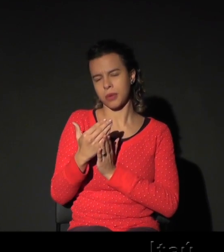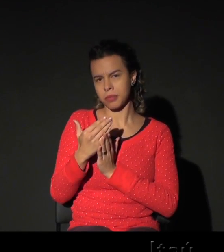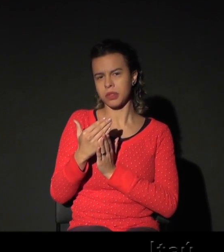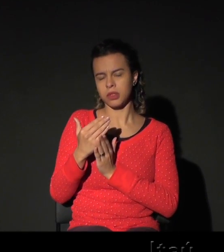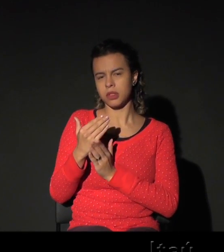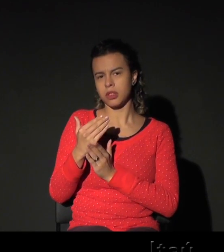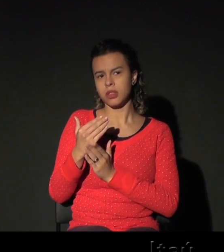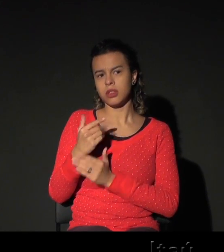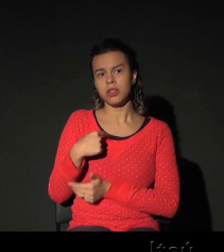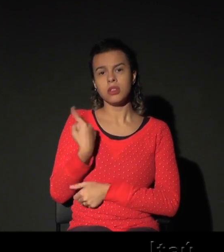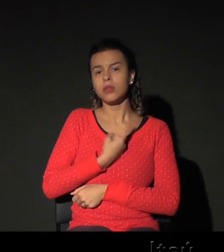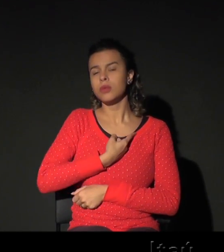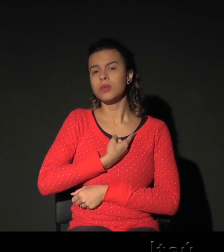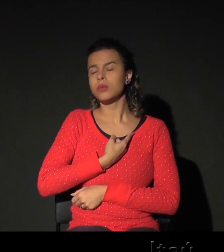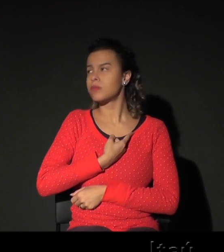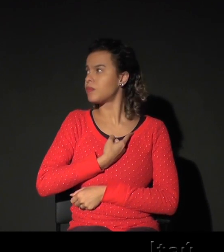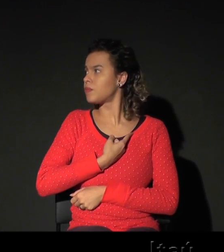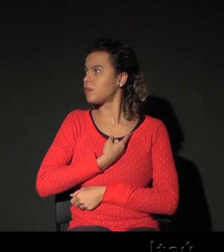princípio